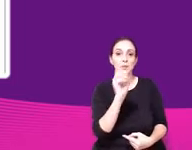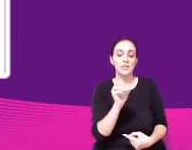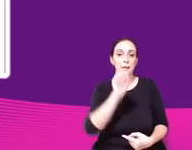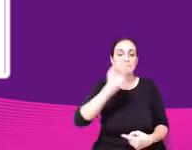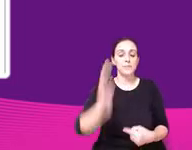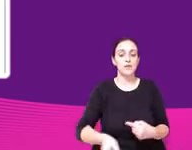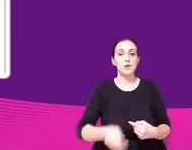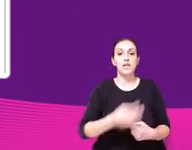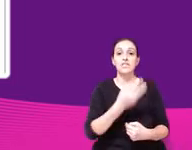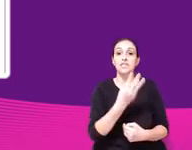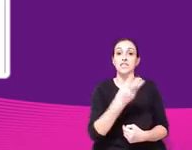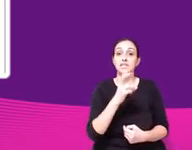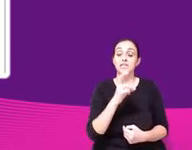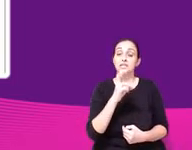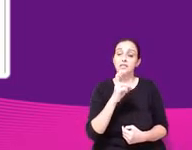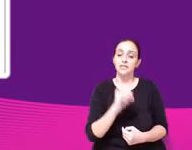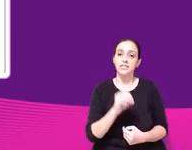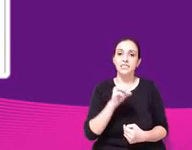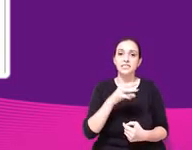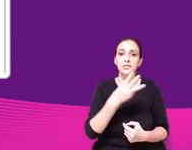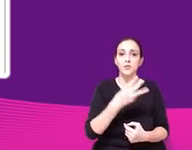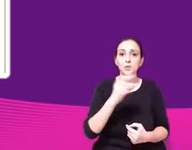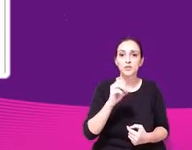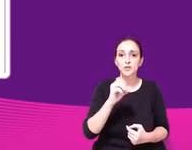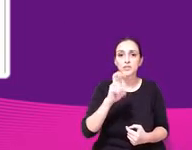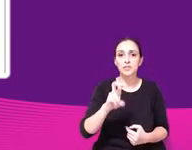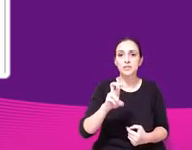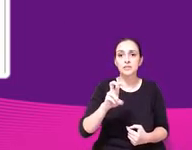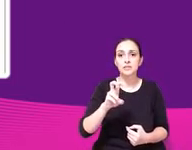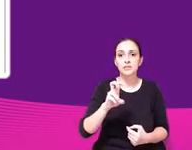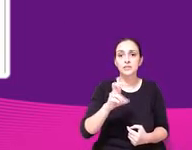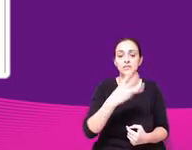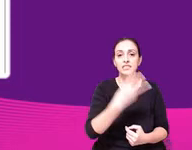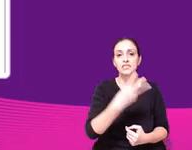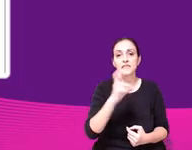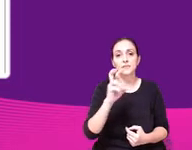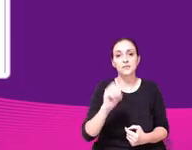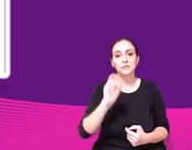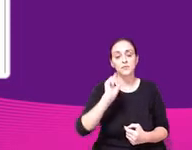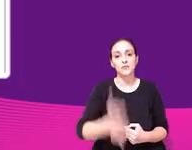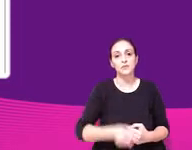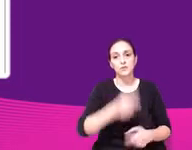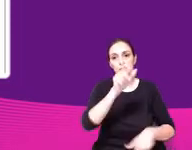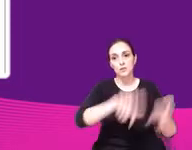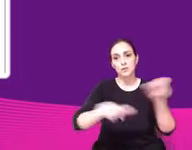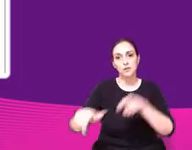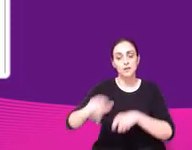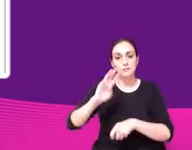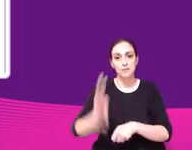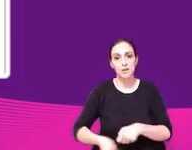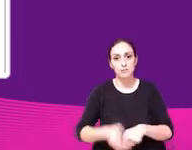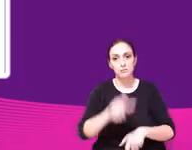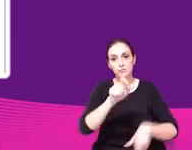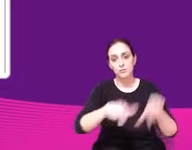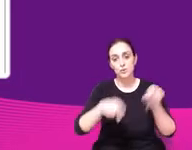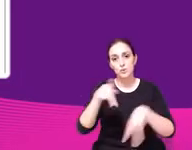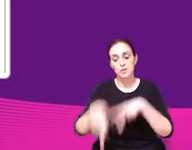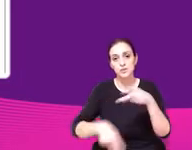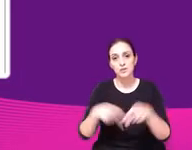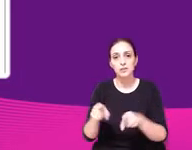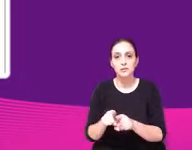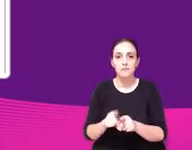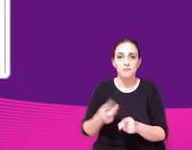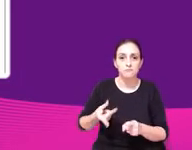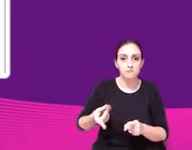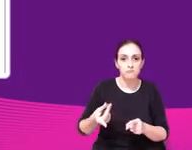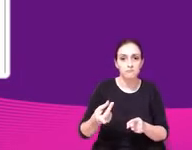mil pessoas. A incidência, o ingresso em diálise por ano, 190 por milhão de população. A prevalência em